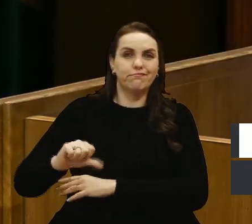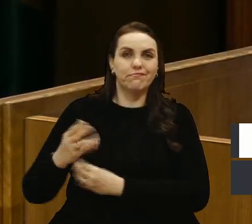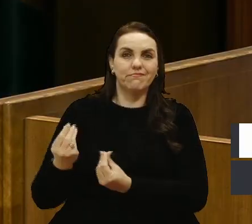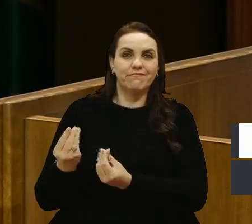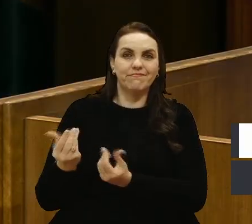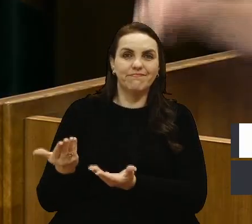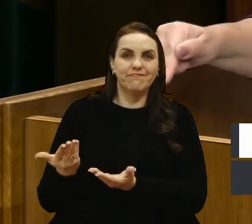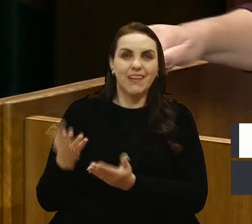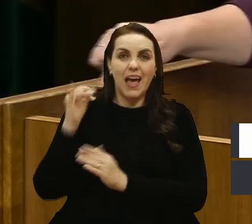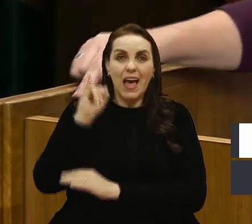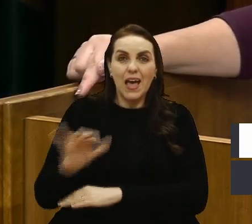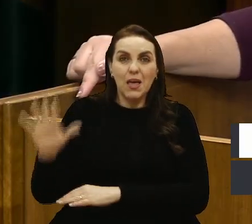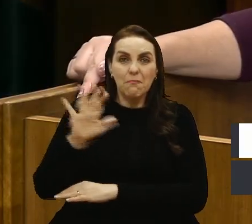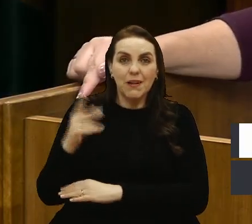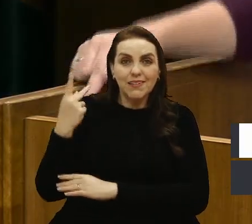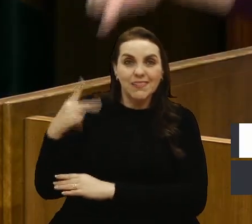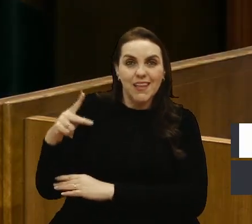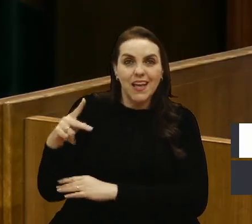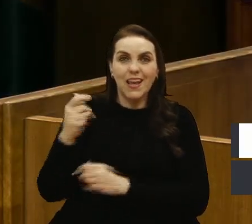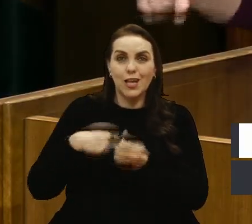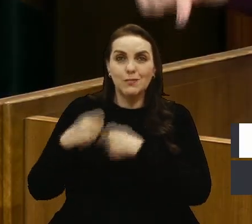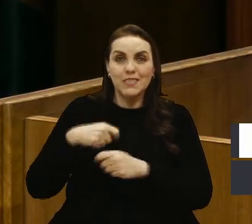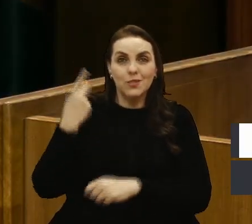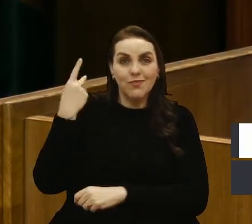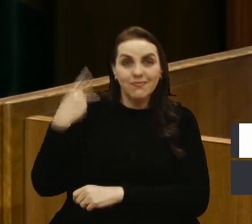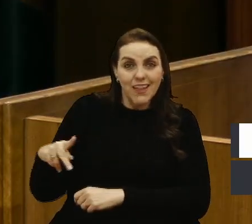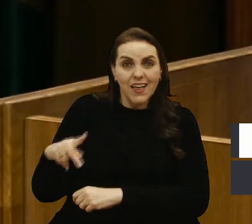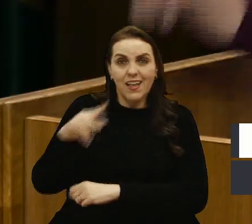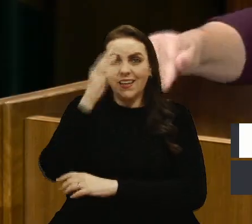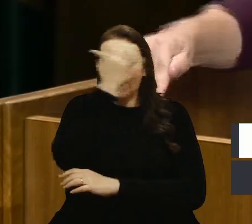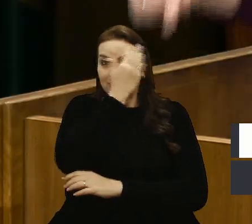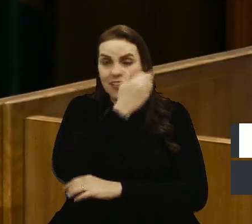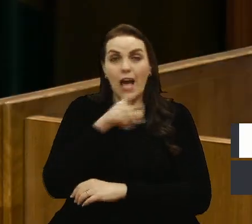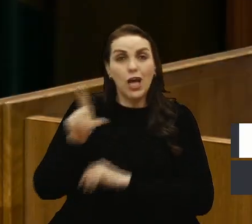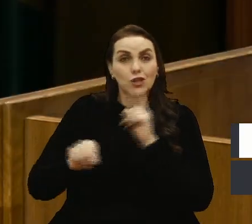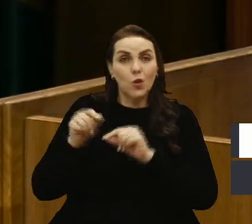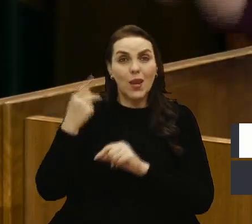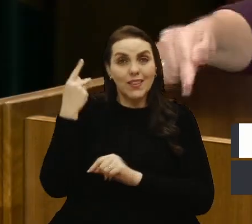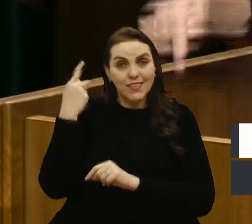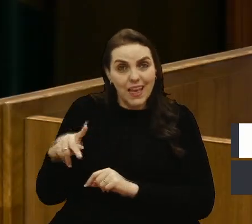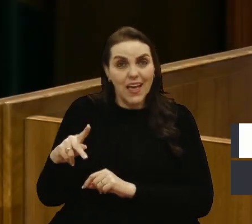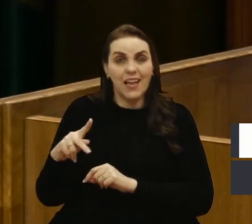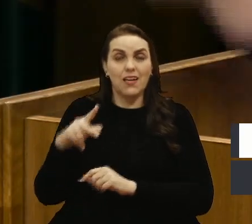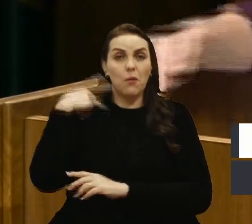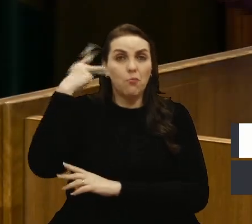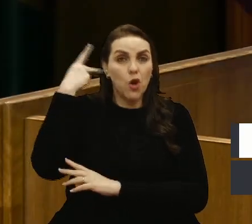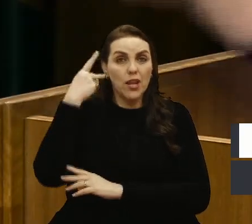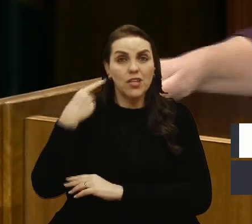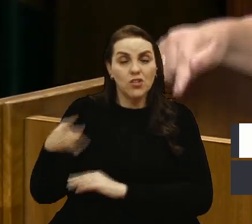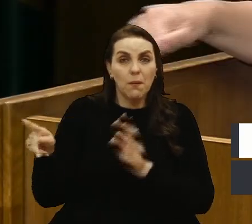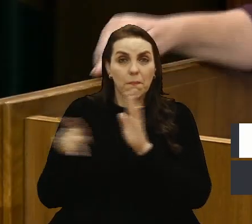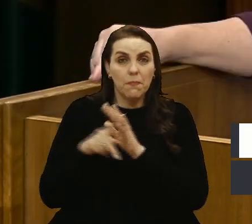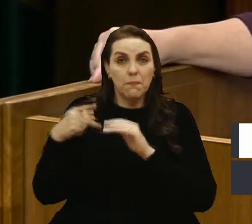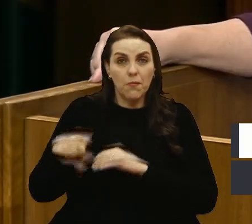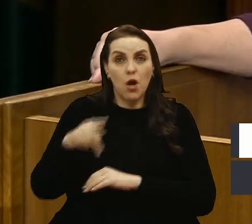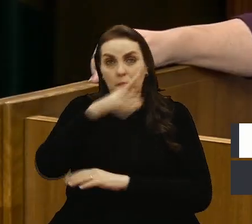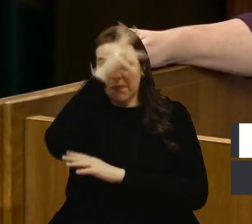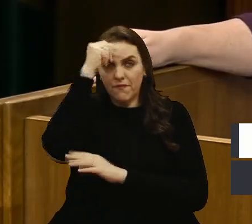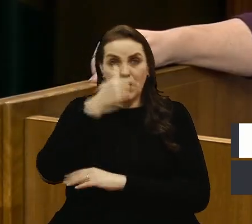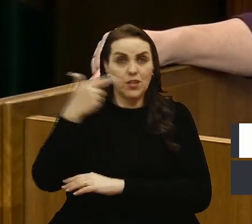a administração dele. Os secretários foram escolhas dele, são escolhas políticas do prefeito e do